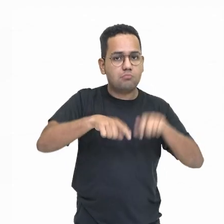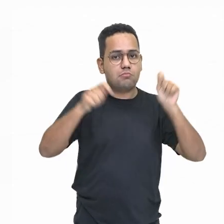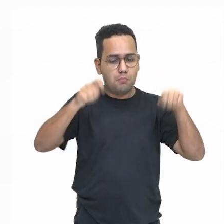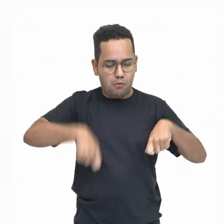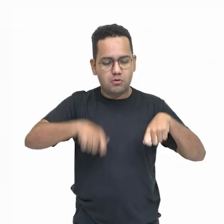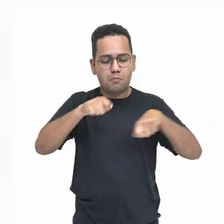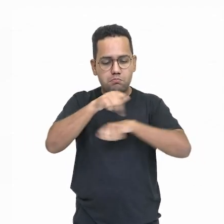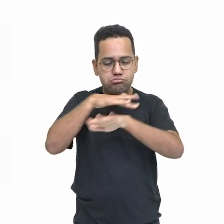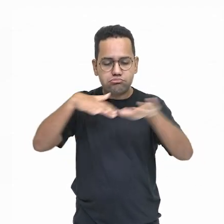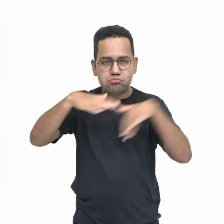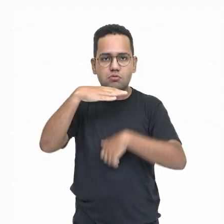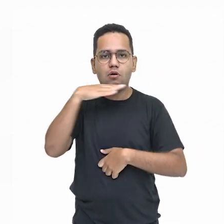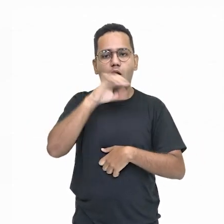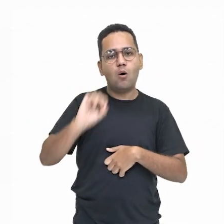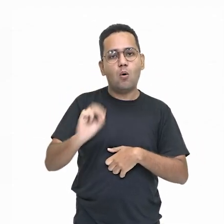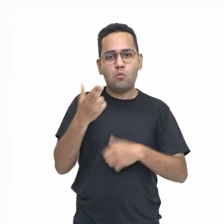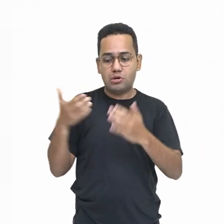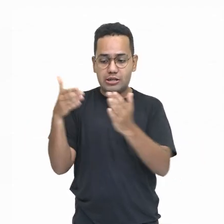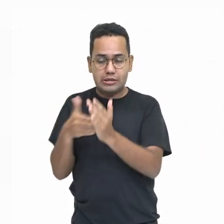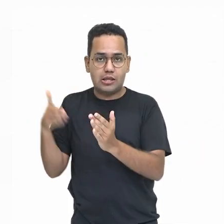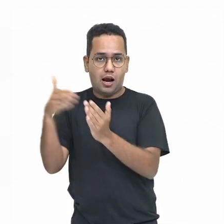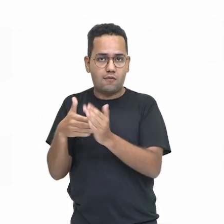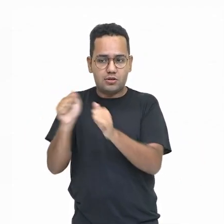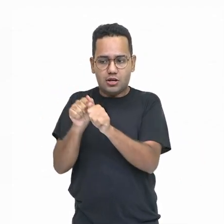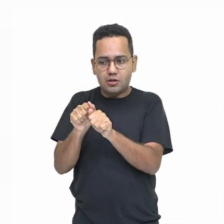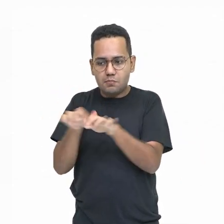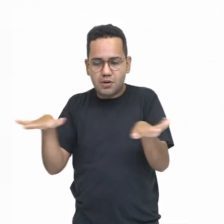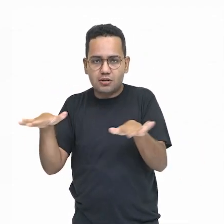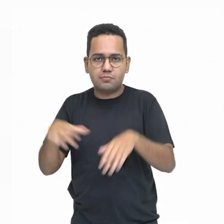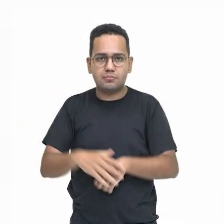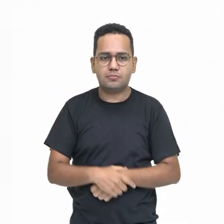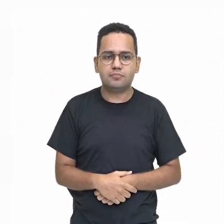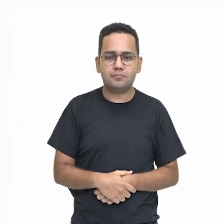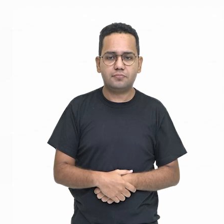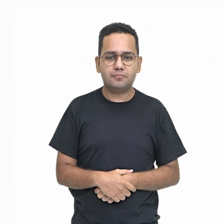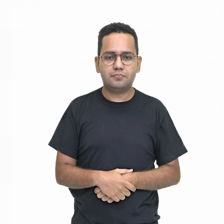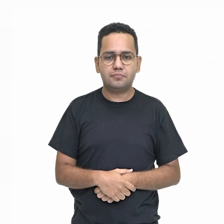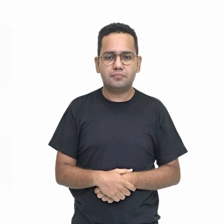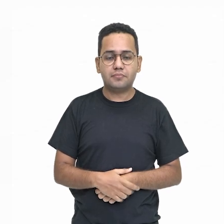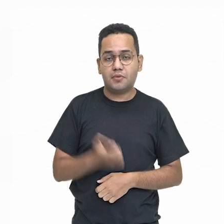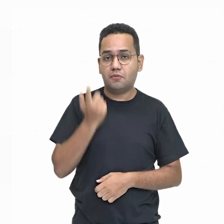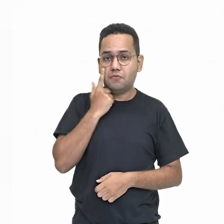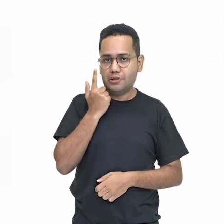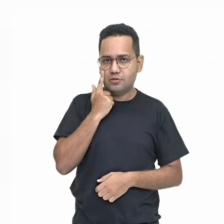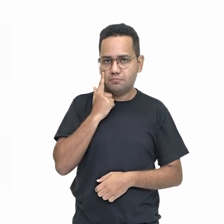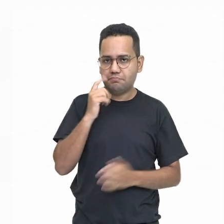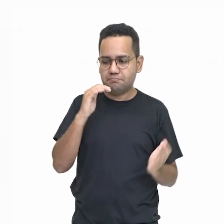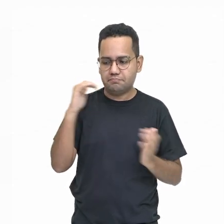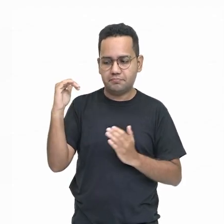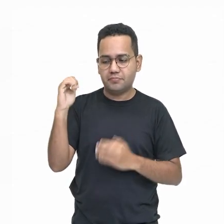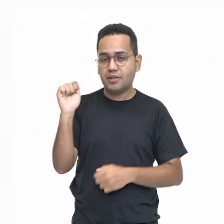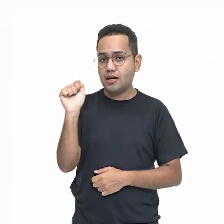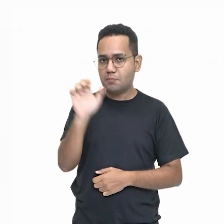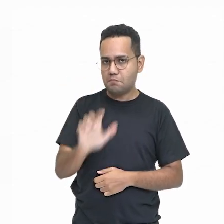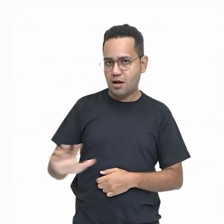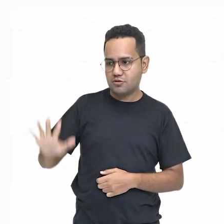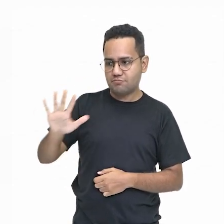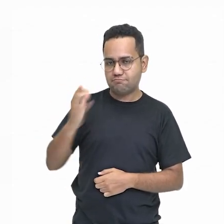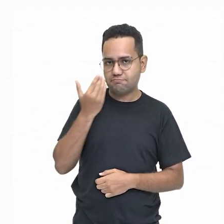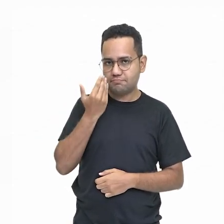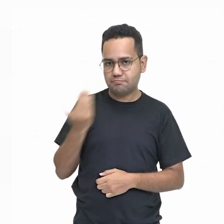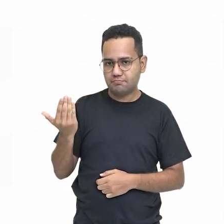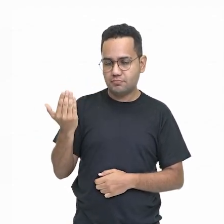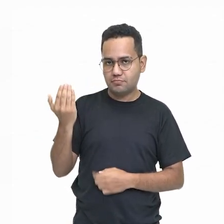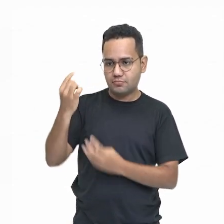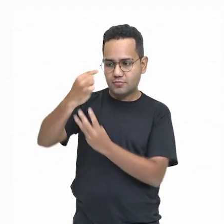quanto dos isolantes térmicos. Observem comigo essas 3 imagens. Você